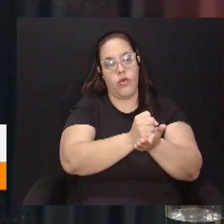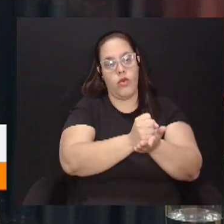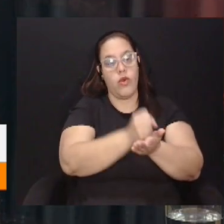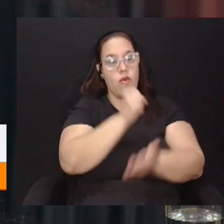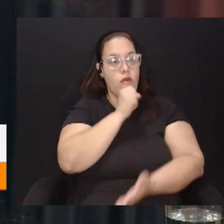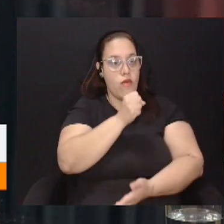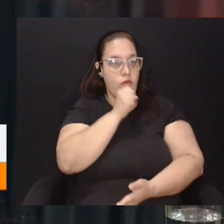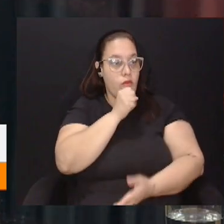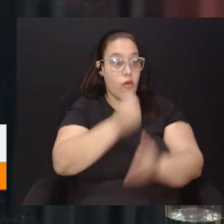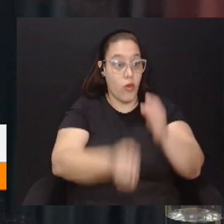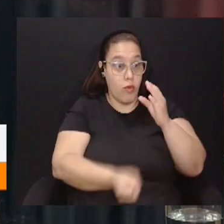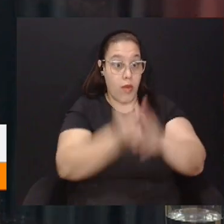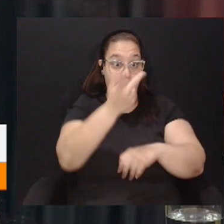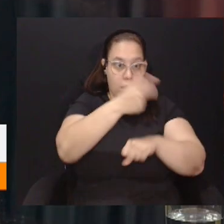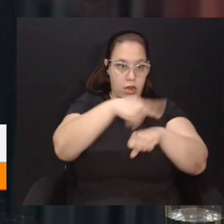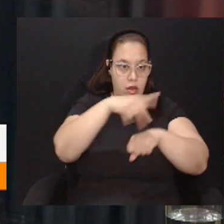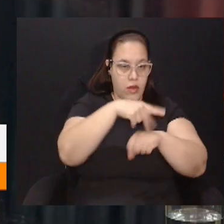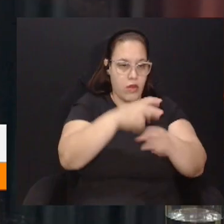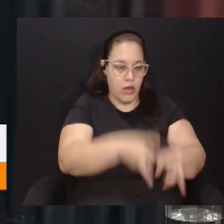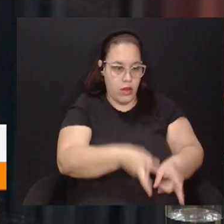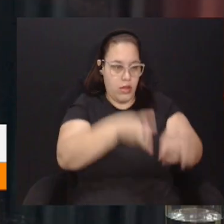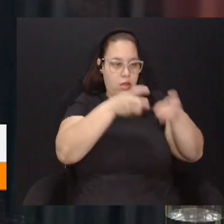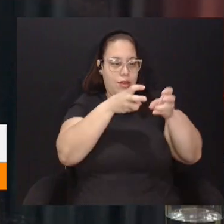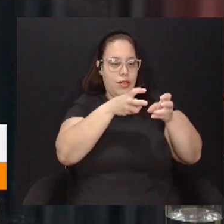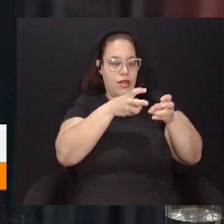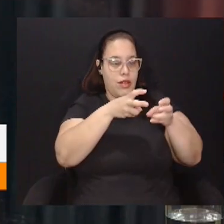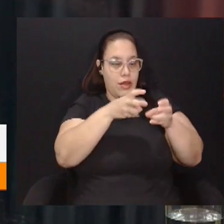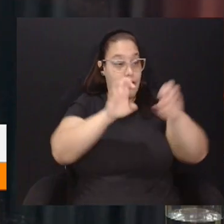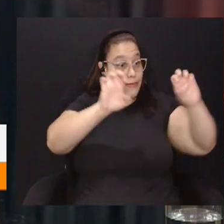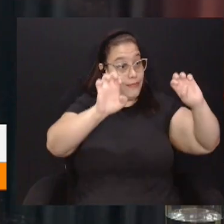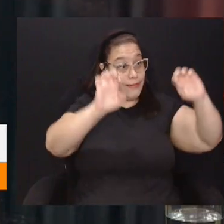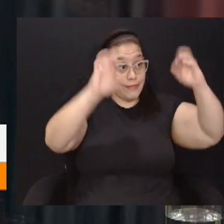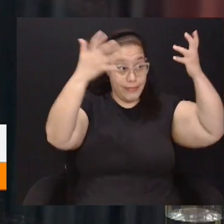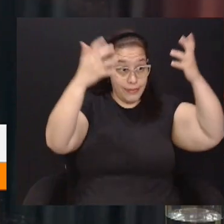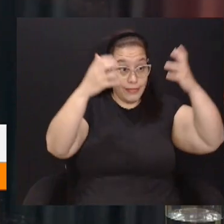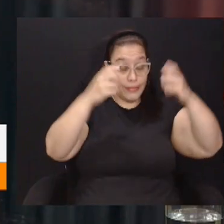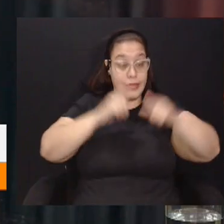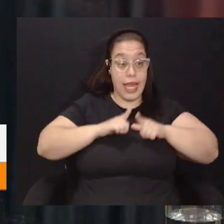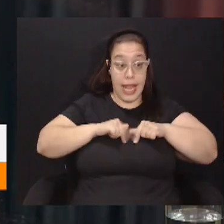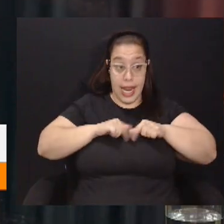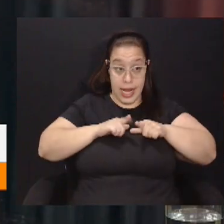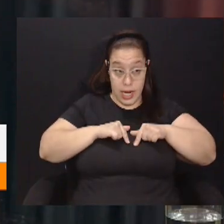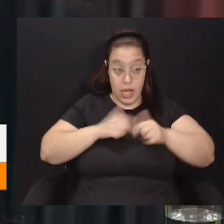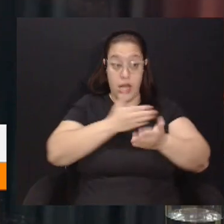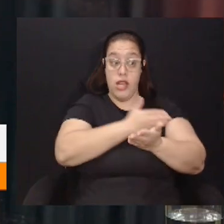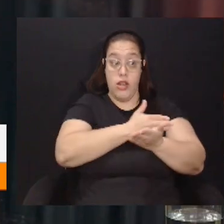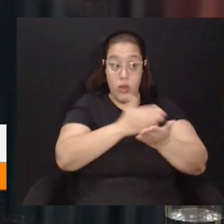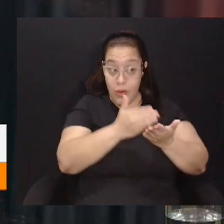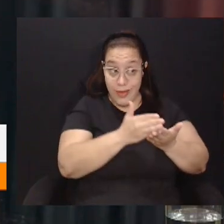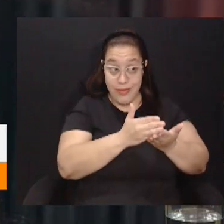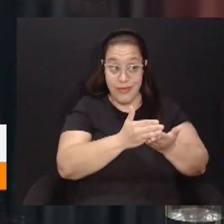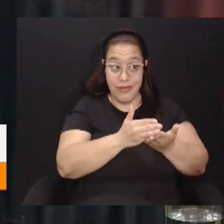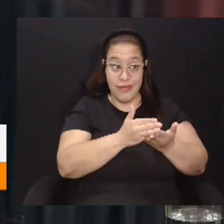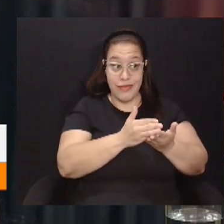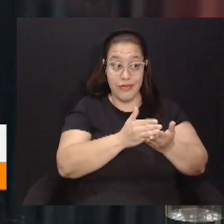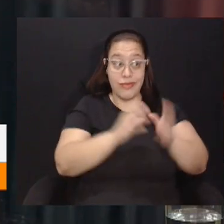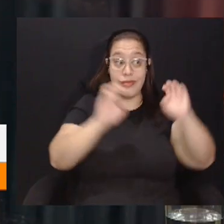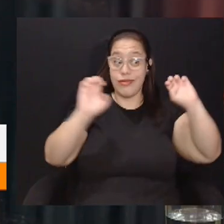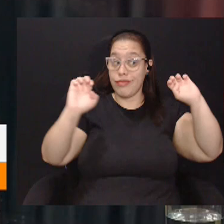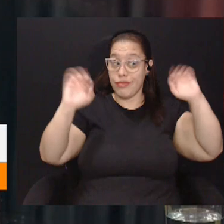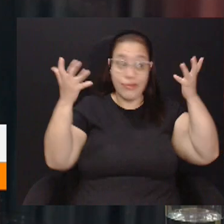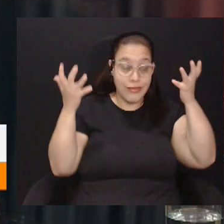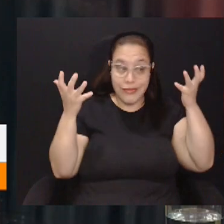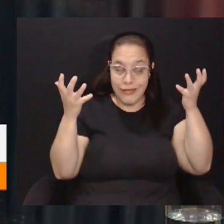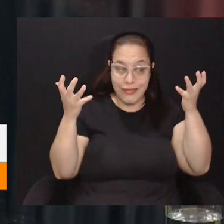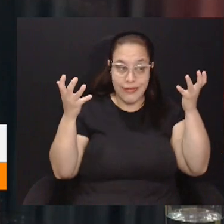vamos perceber que essa festa, que é uma festa israelita inicialmente, é uma festa realizada